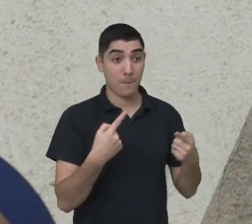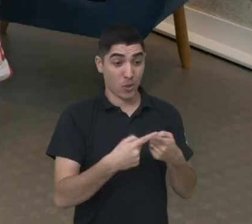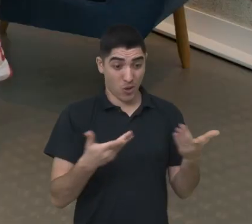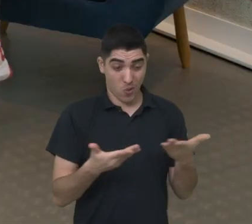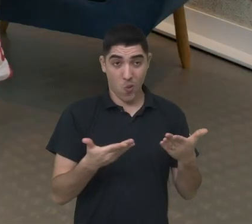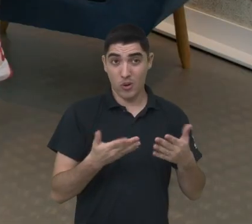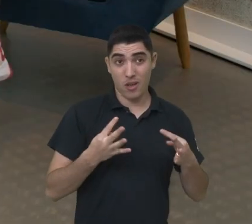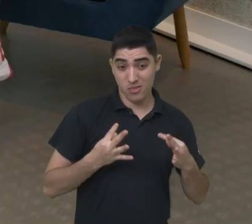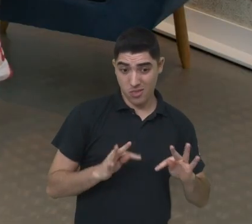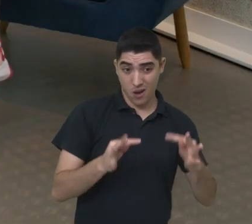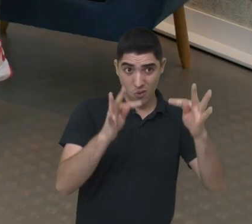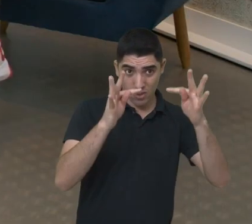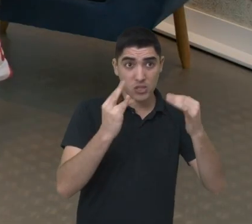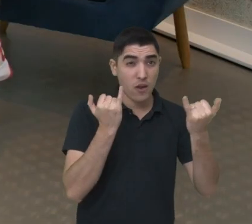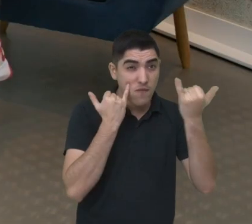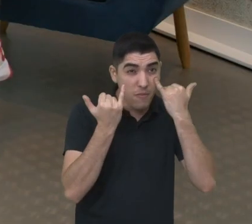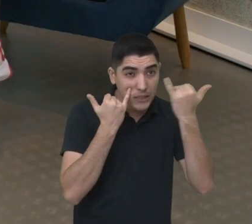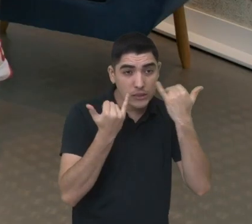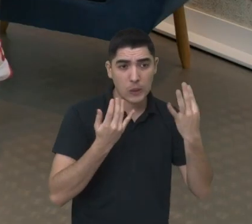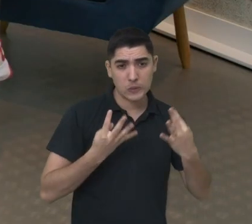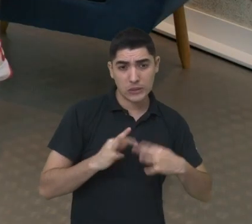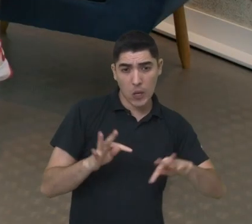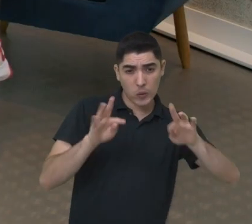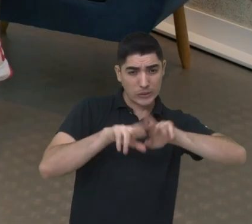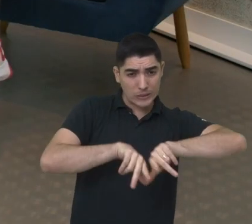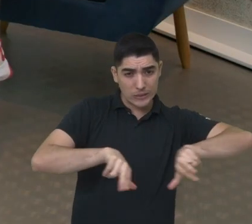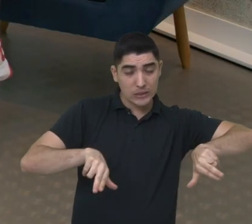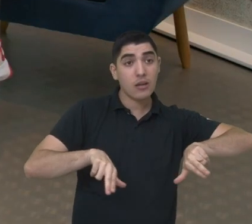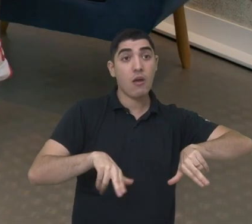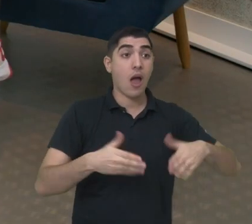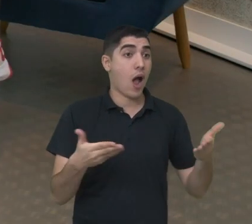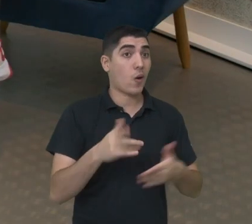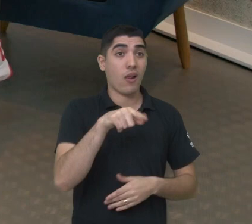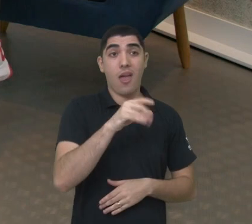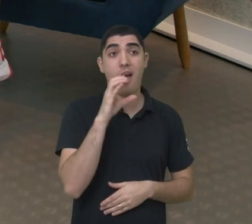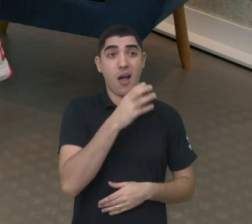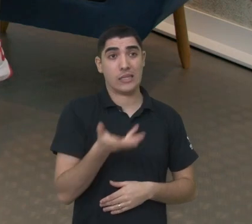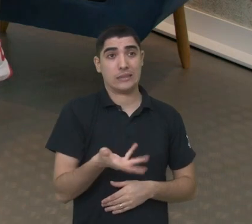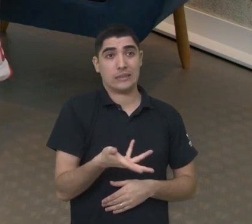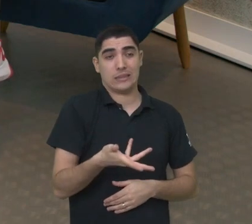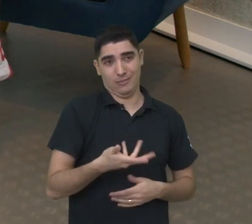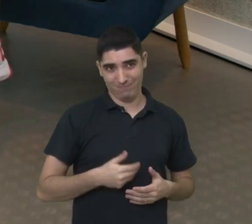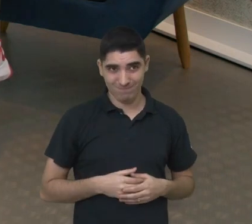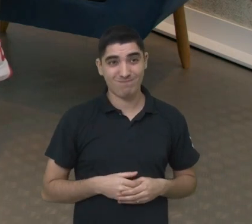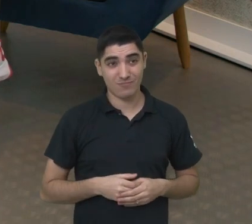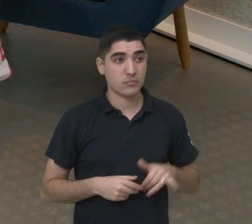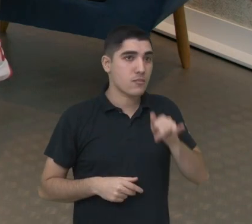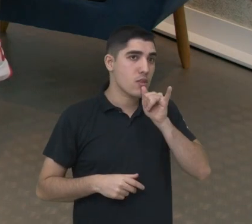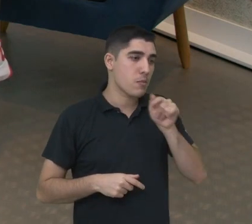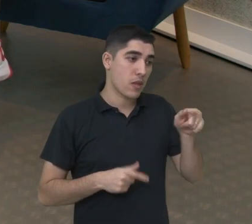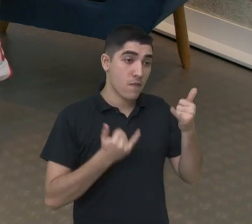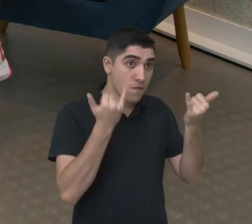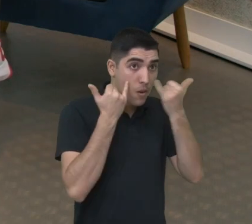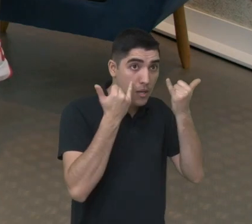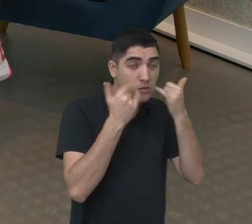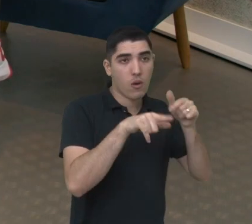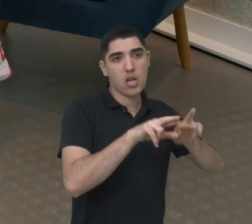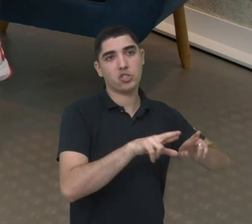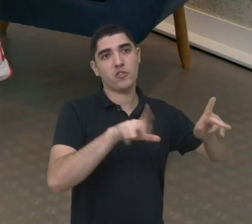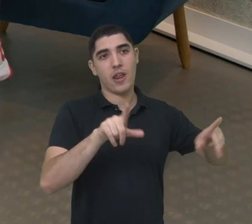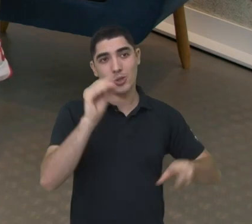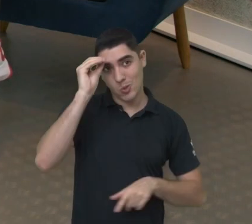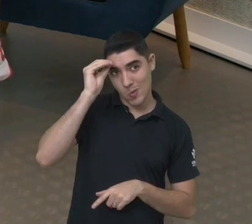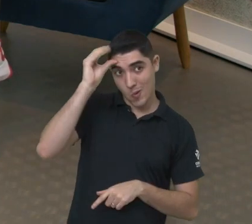com as novas tecnologias de informação e comunicação, né, ficou tudo muito rápido. Então, assim, né, uma informação é